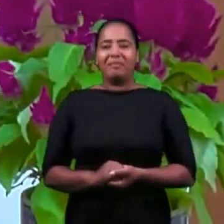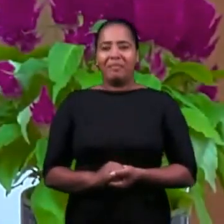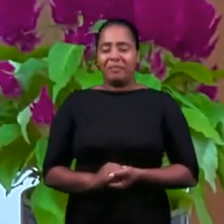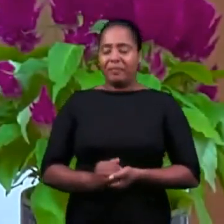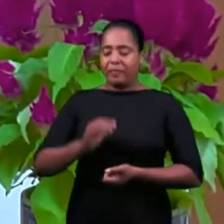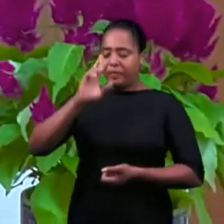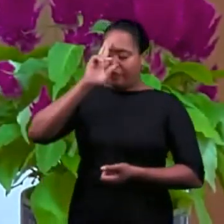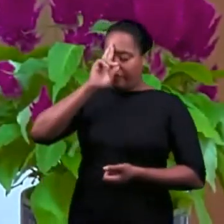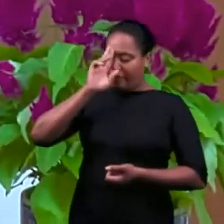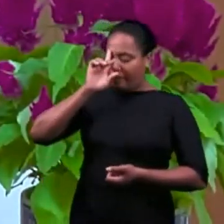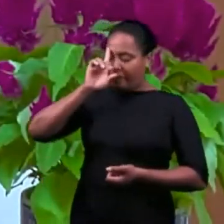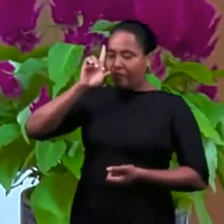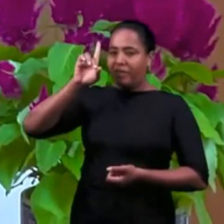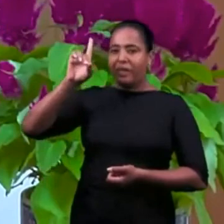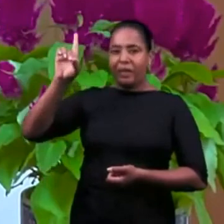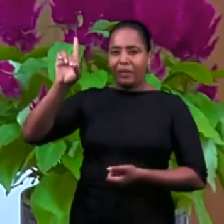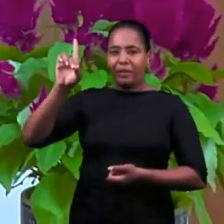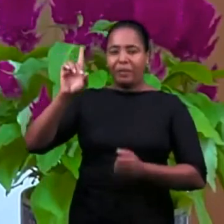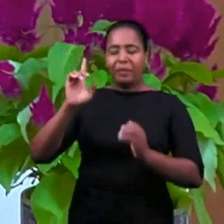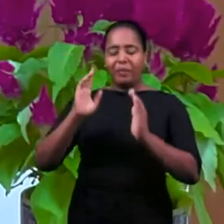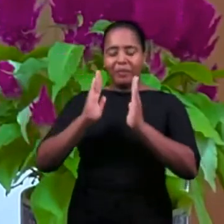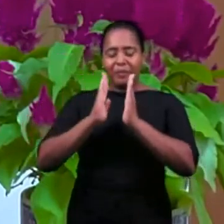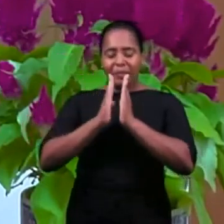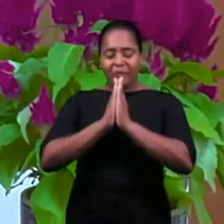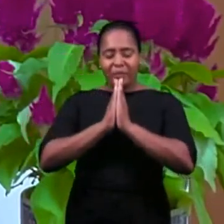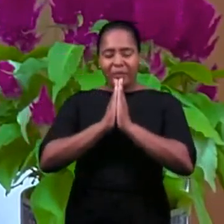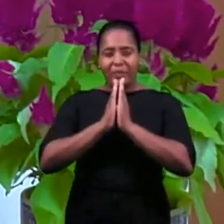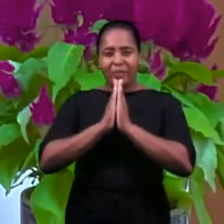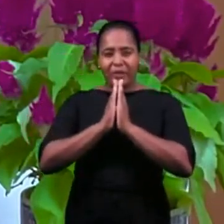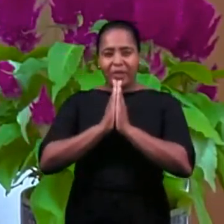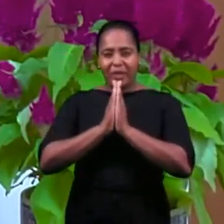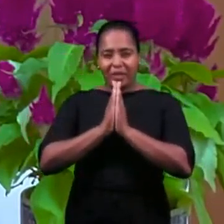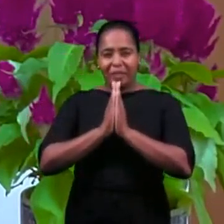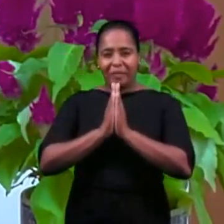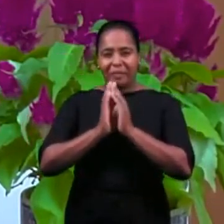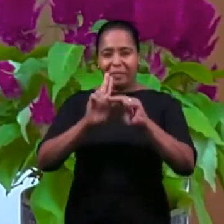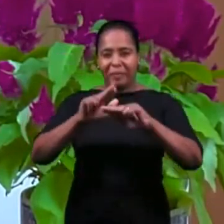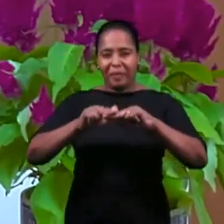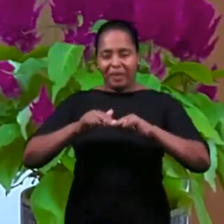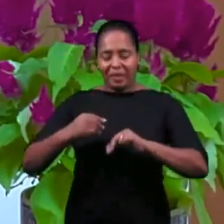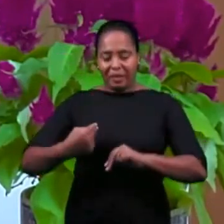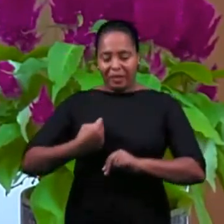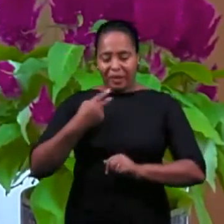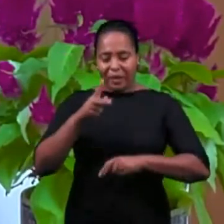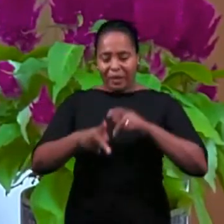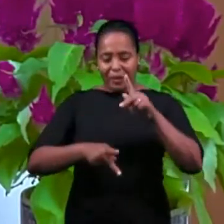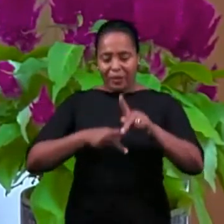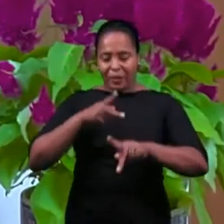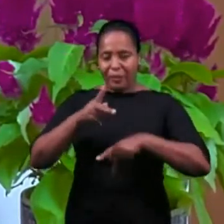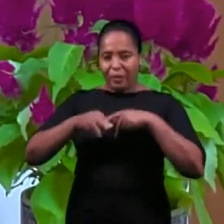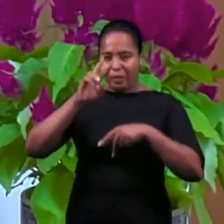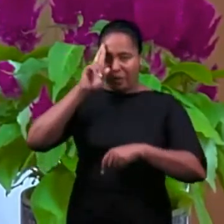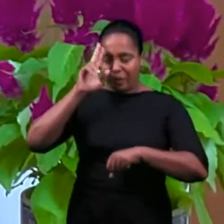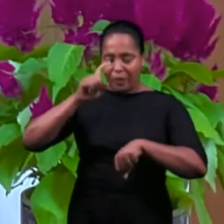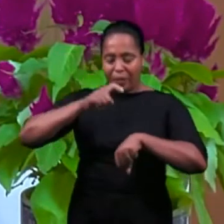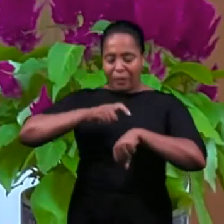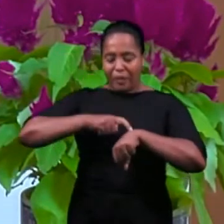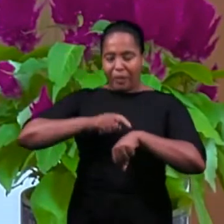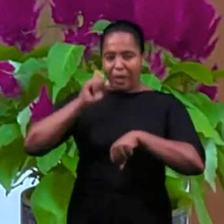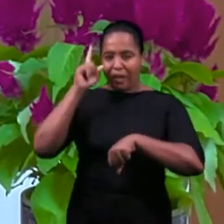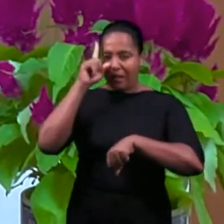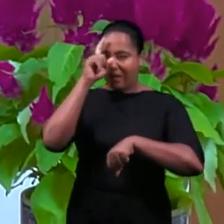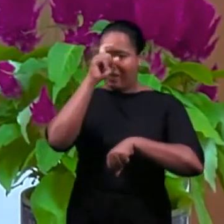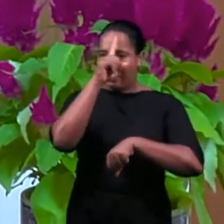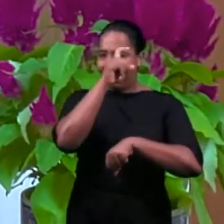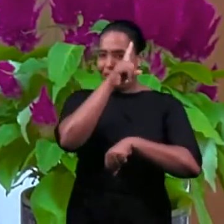Senhor Deus, oramos pelo teu povo, por essa hora tão difícil, onde